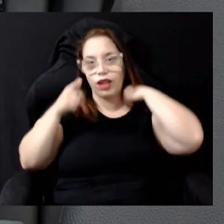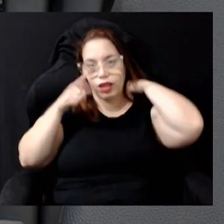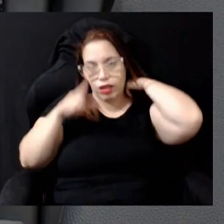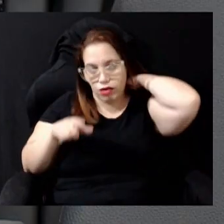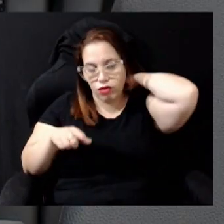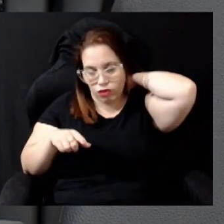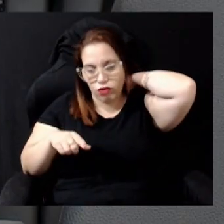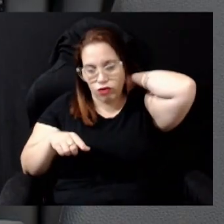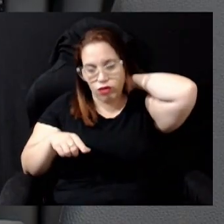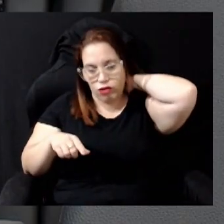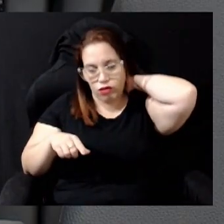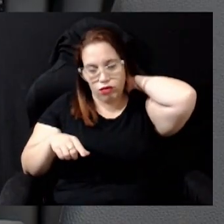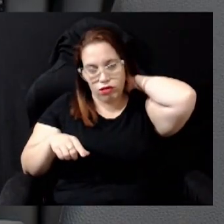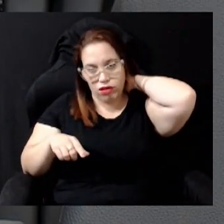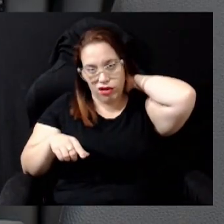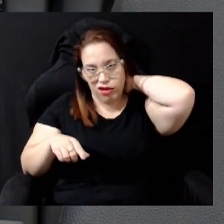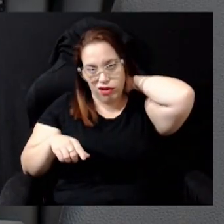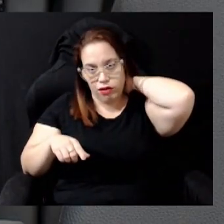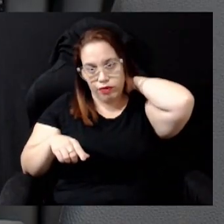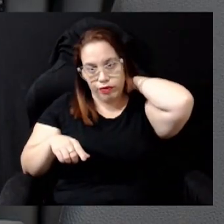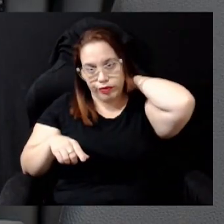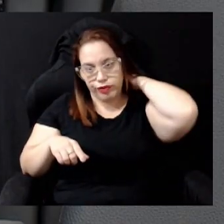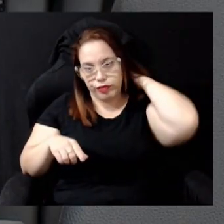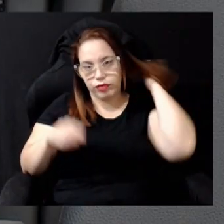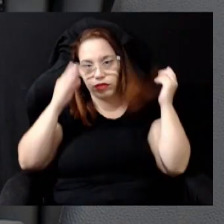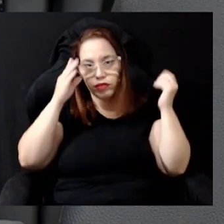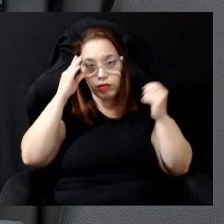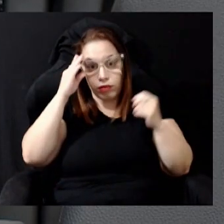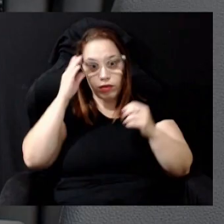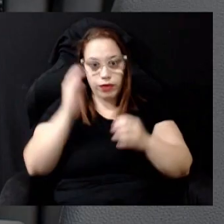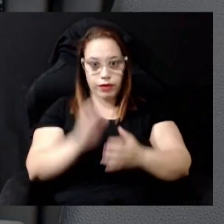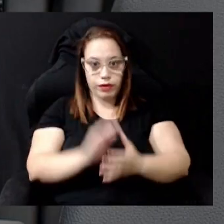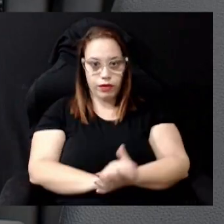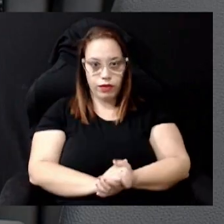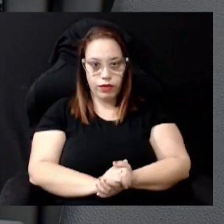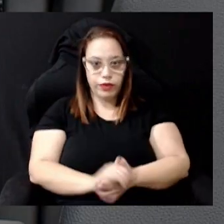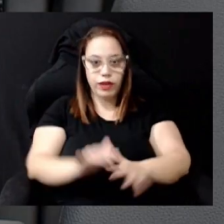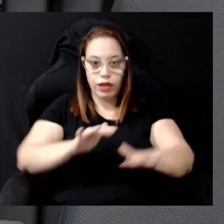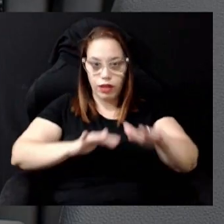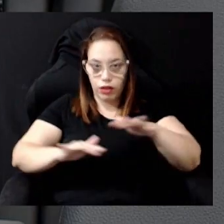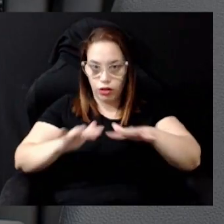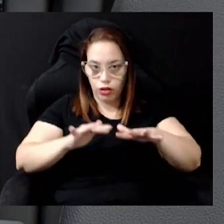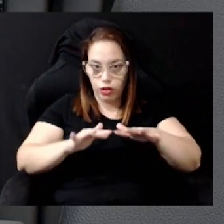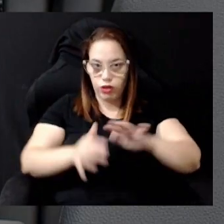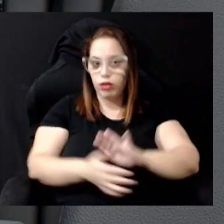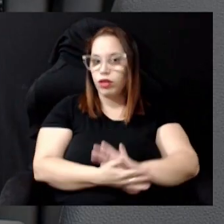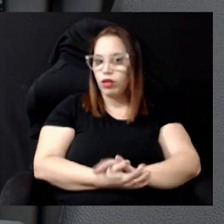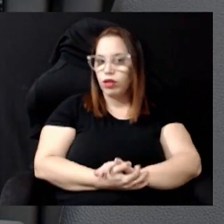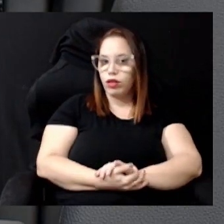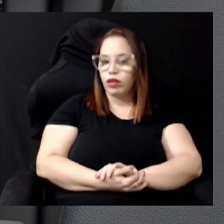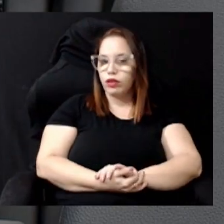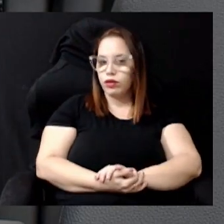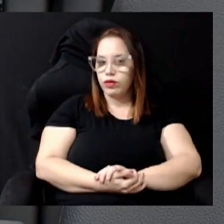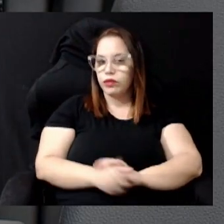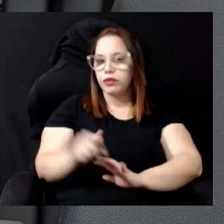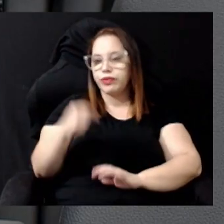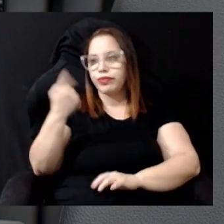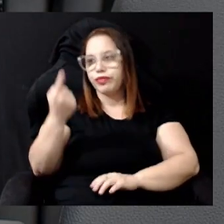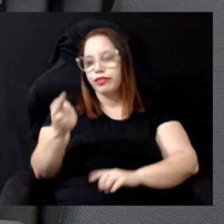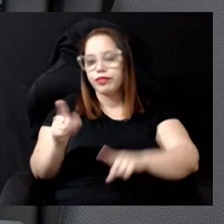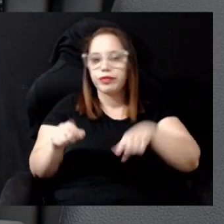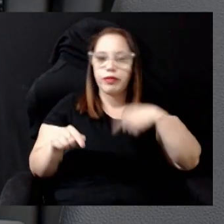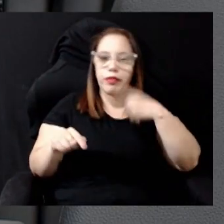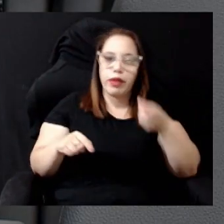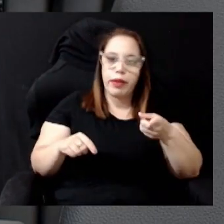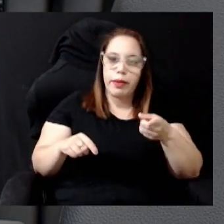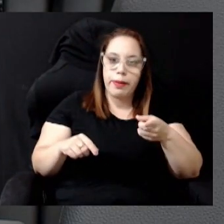uma situação grave que existia ali na região. Nós tínhamos outras situações, como poda de árvores, que a